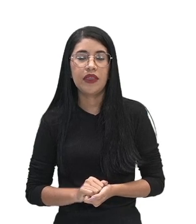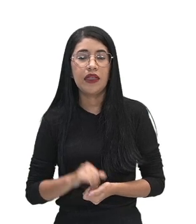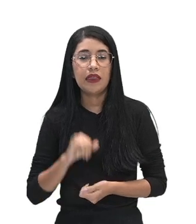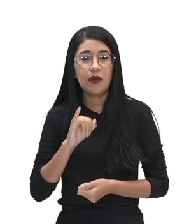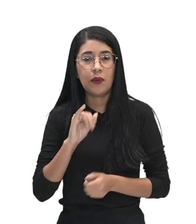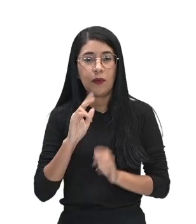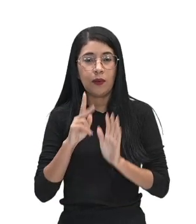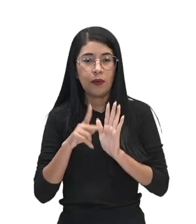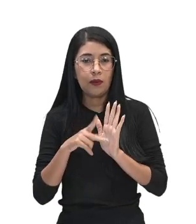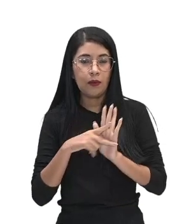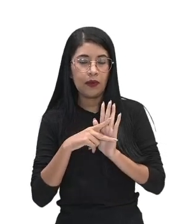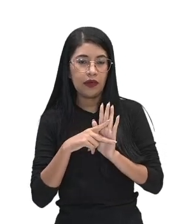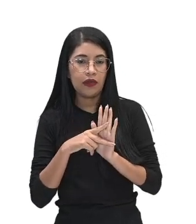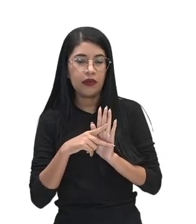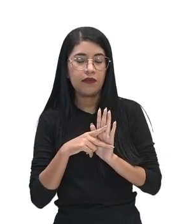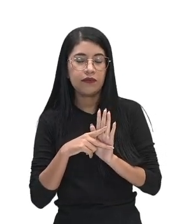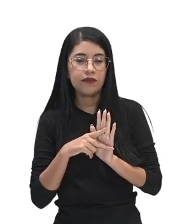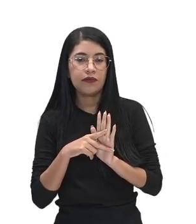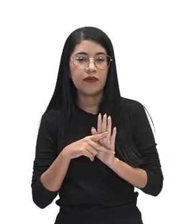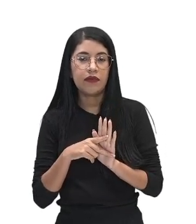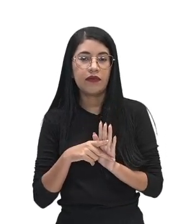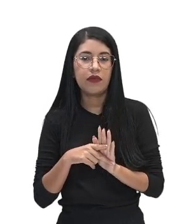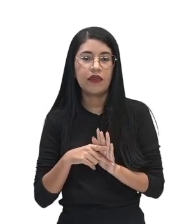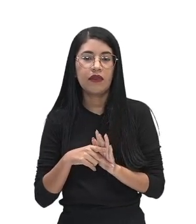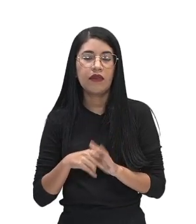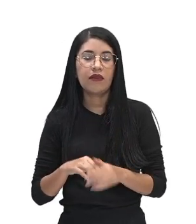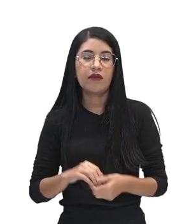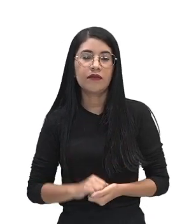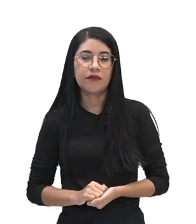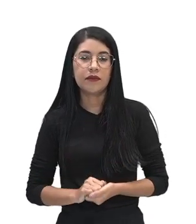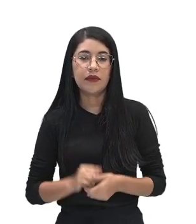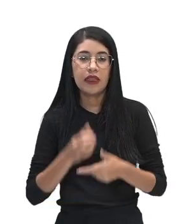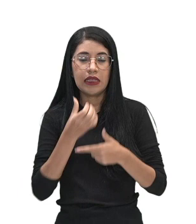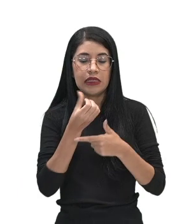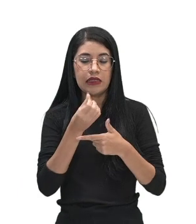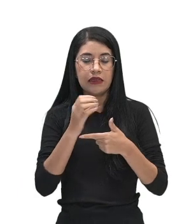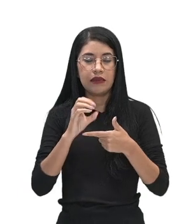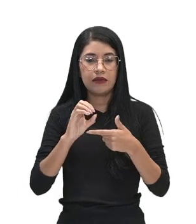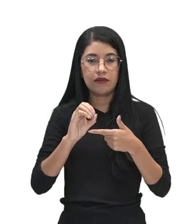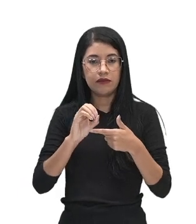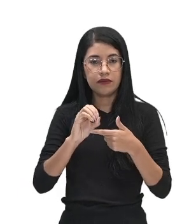corrente elétrica é igual à quantidade de carga, 60,